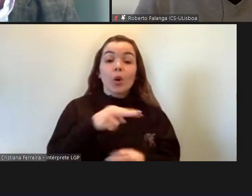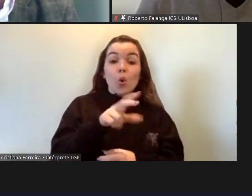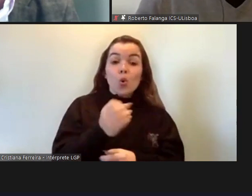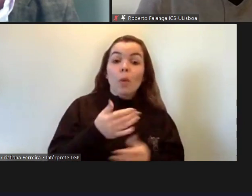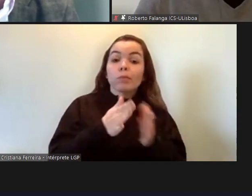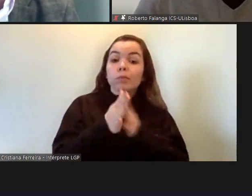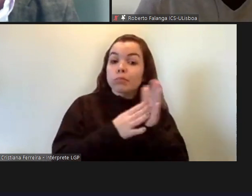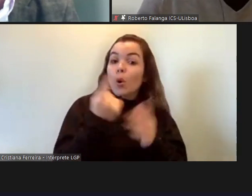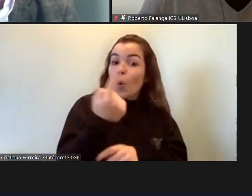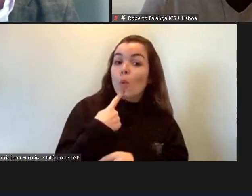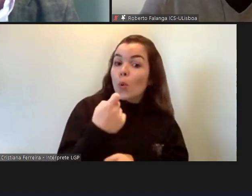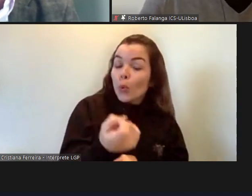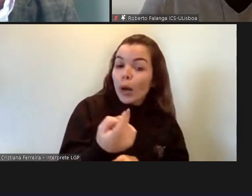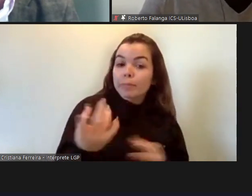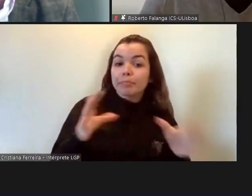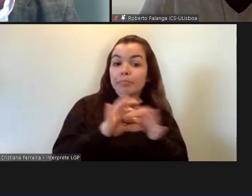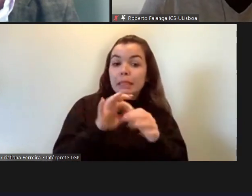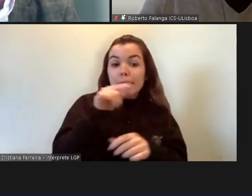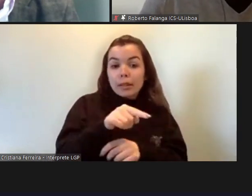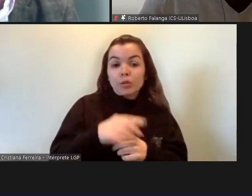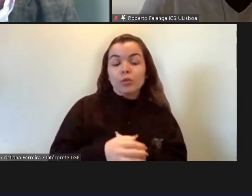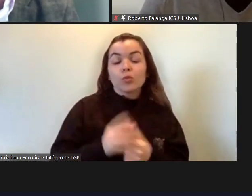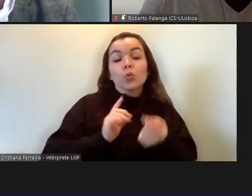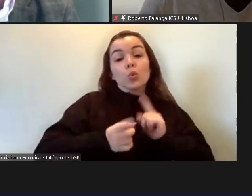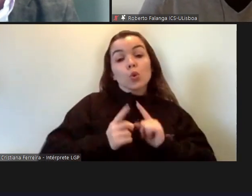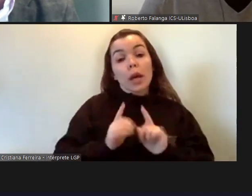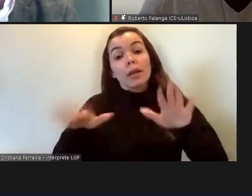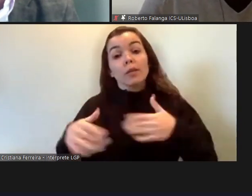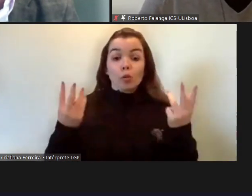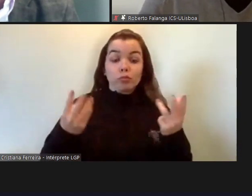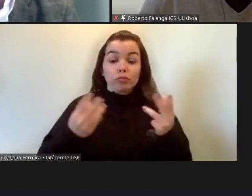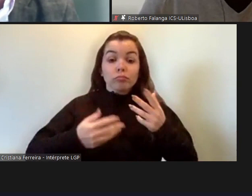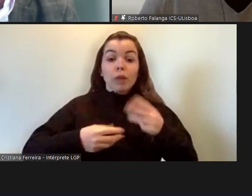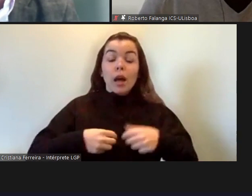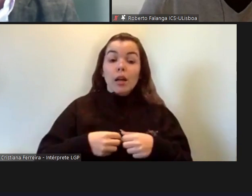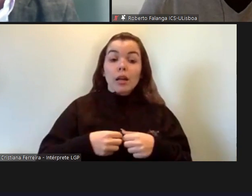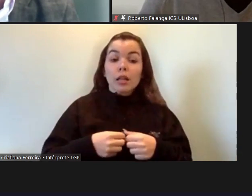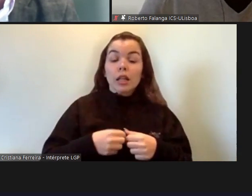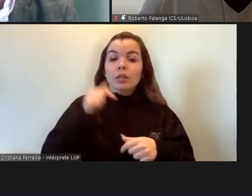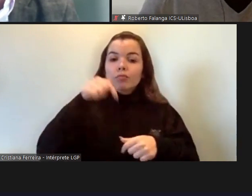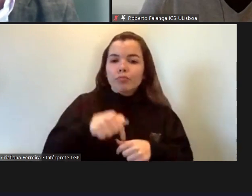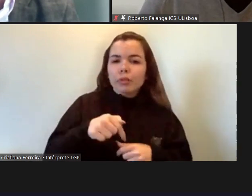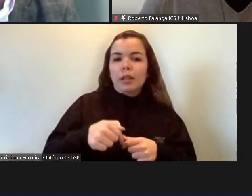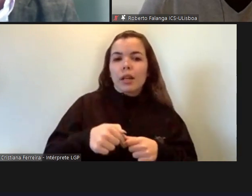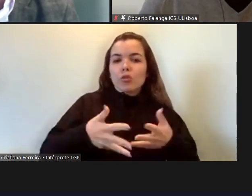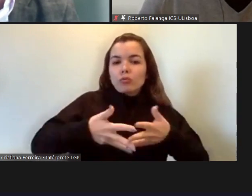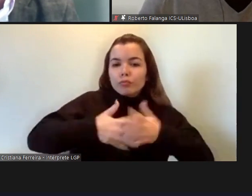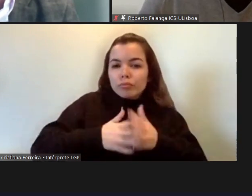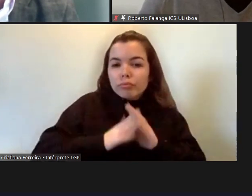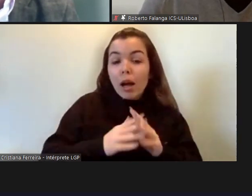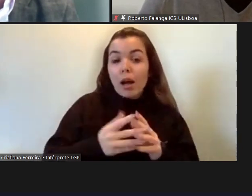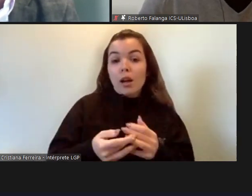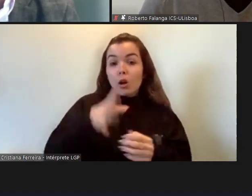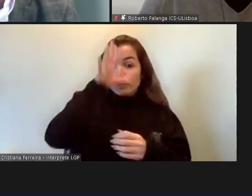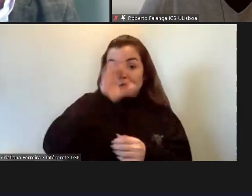das perguntas que estão relacionadas com isto, que é, mas a estrutura atualmente também burocratizada do Estado e da